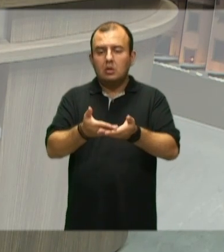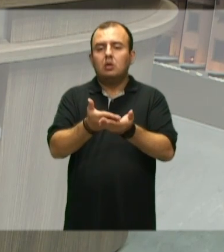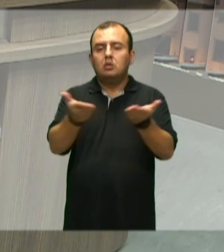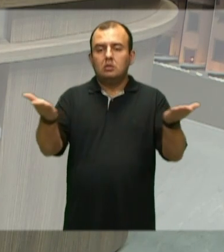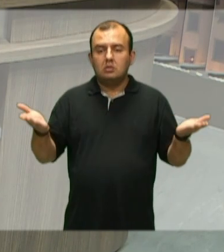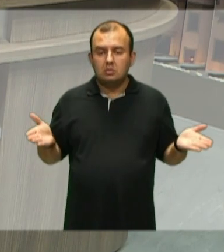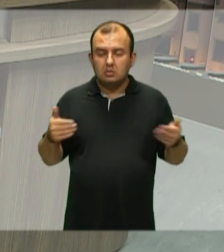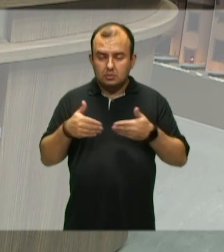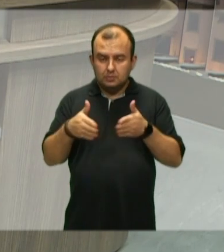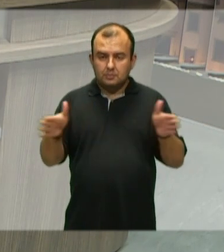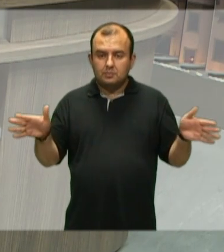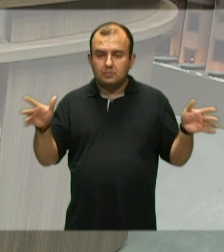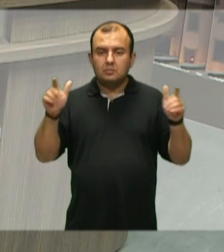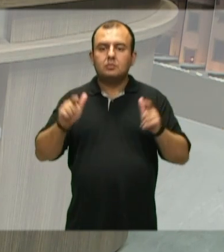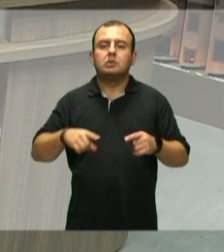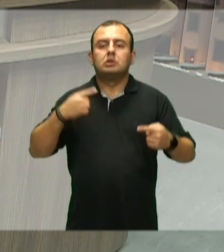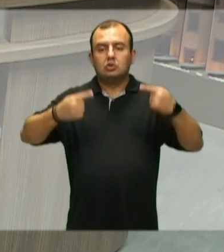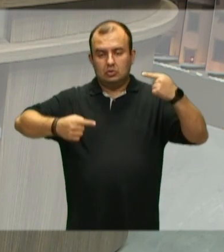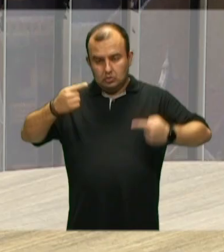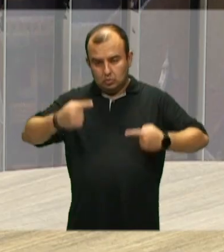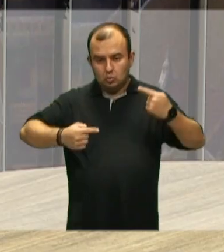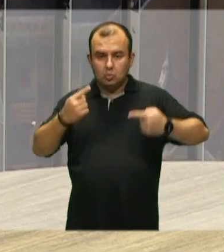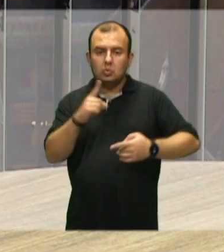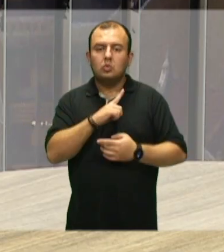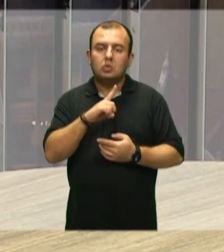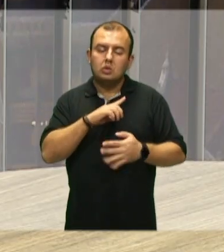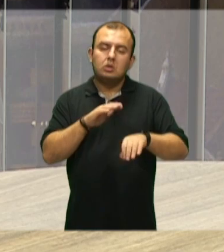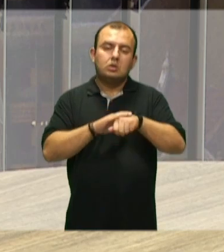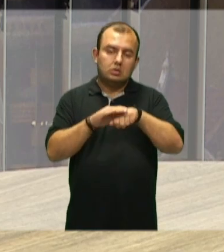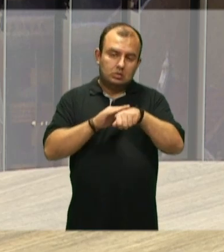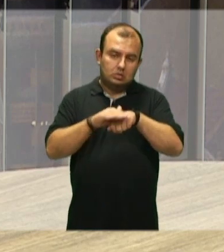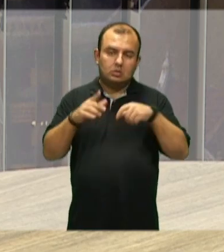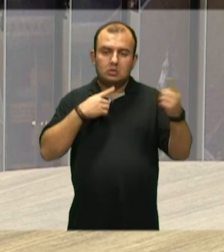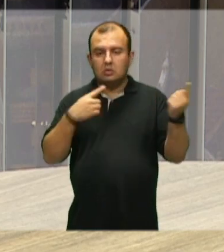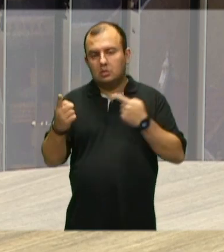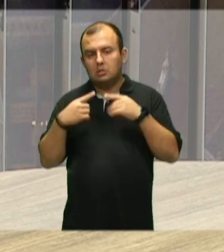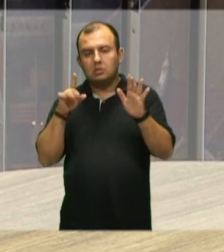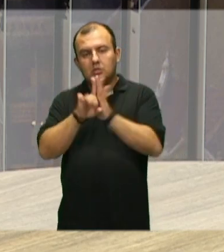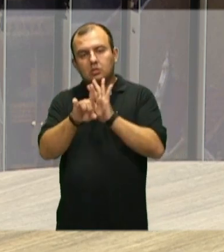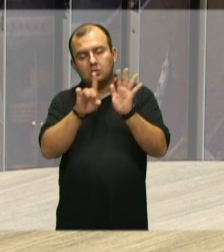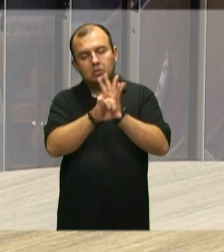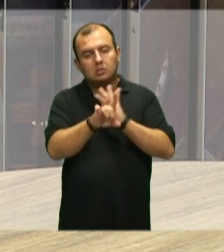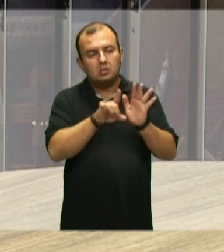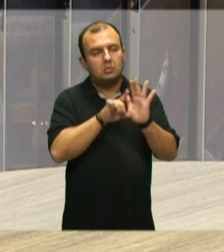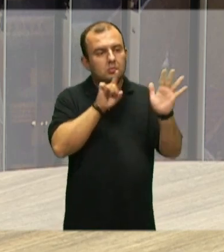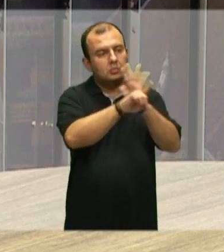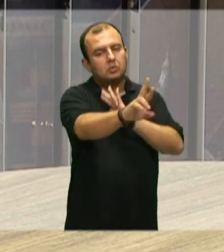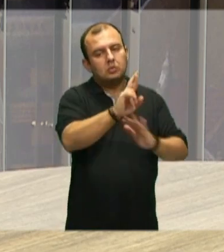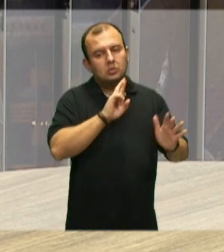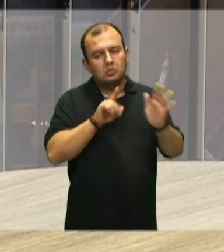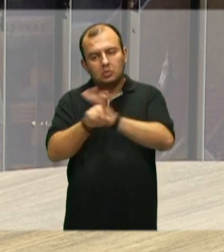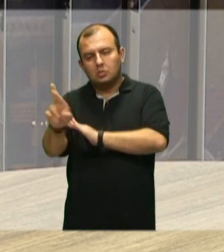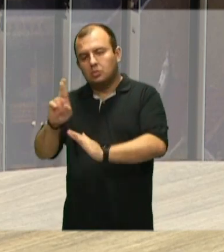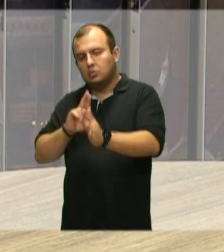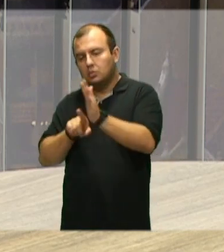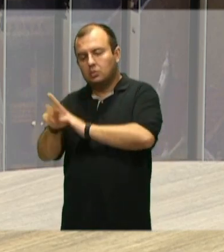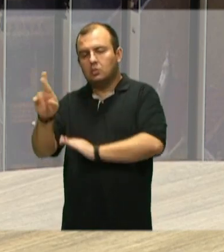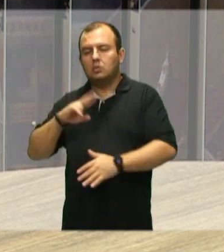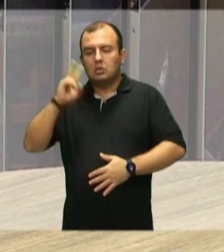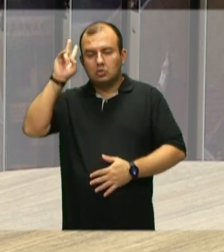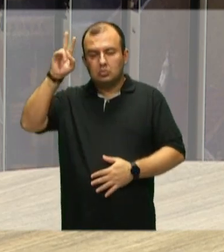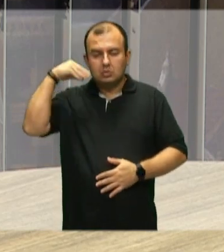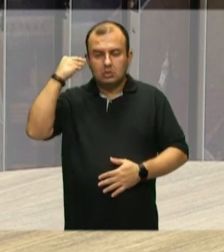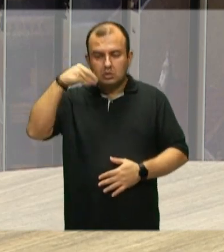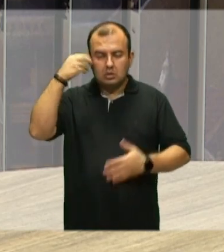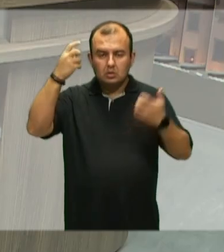é para abrir espaço para esse diálogo mesmo. Essa conversa, né, de perguntas e respostas e relato de experiências para a